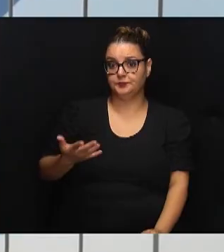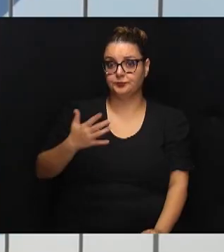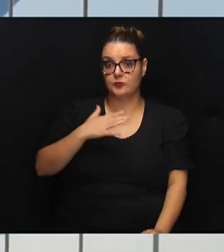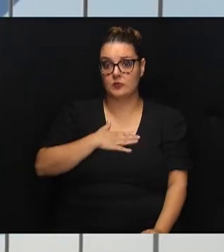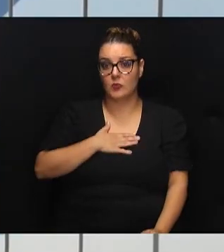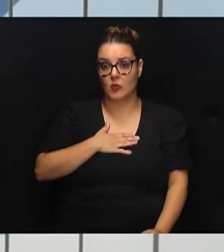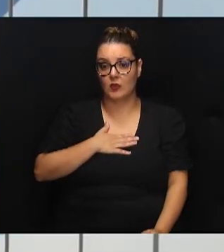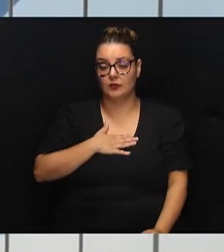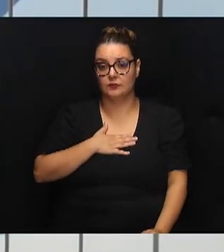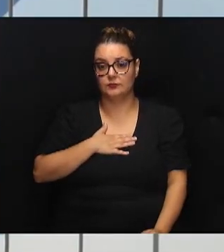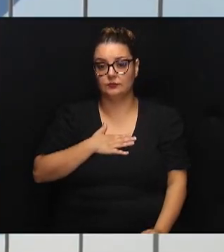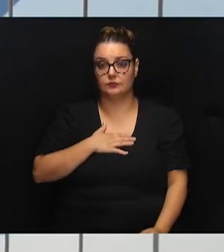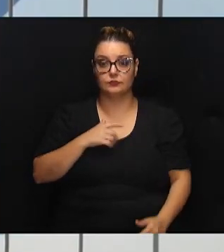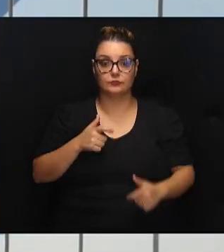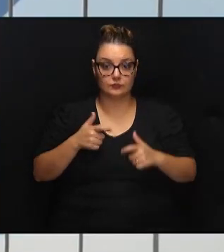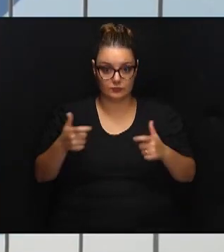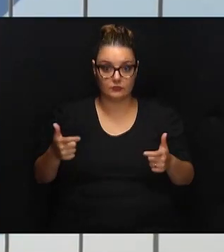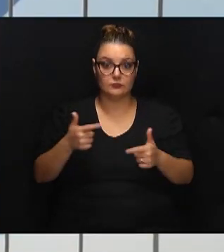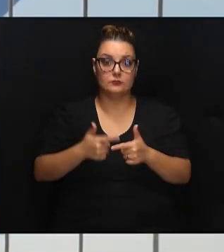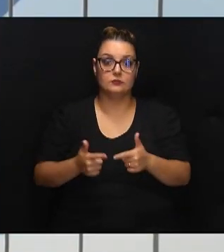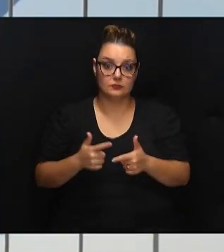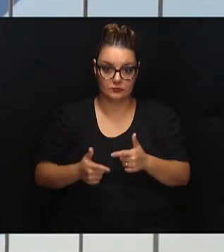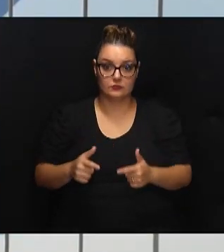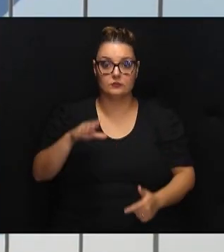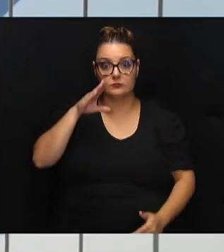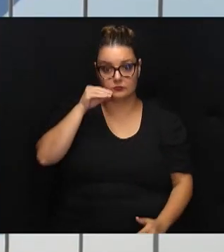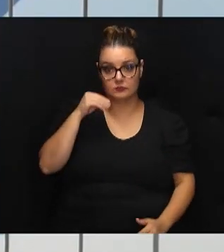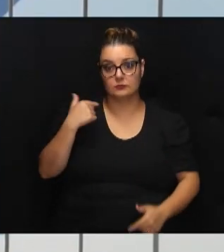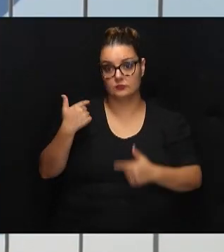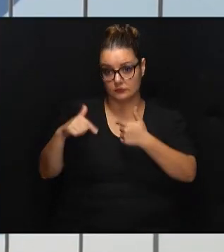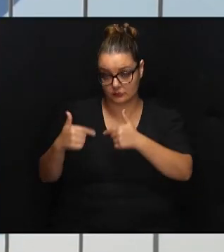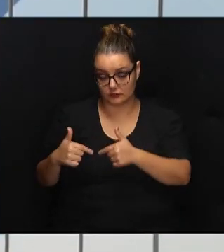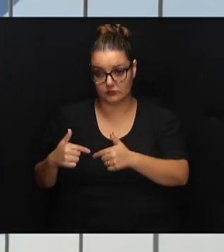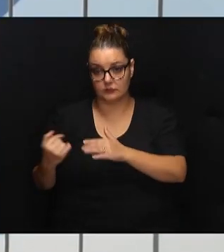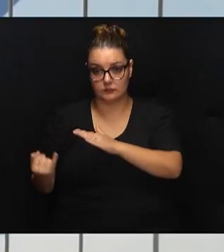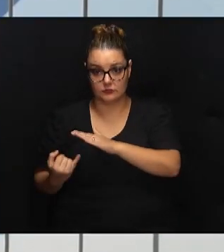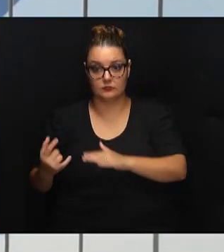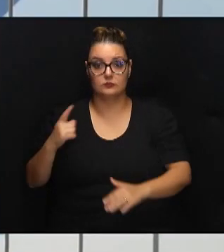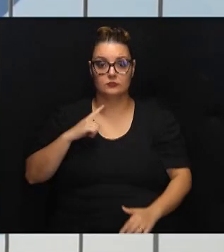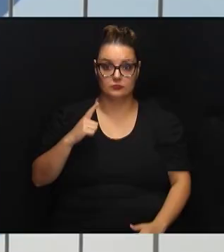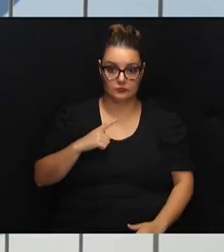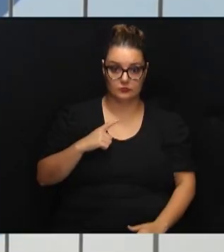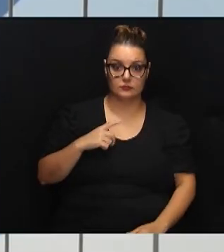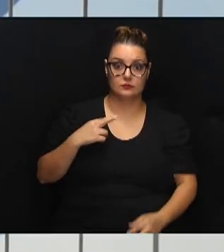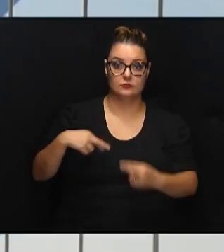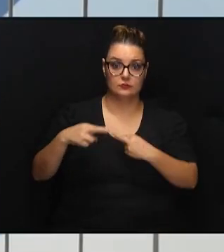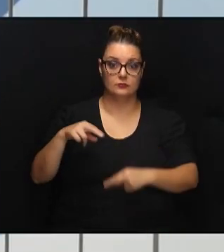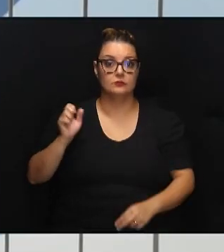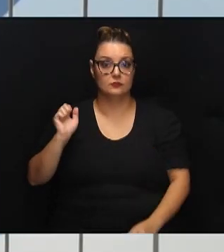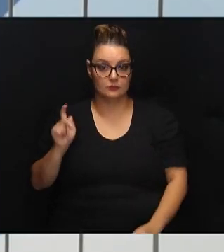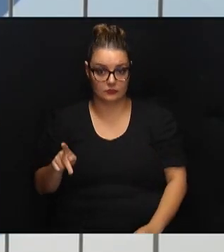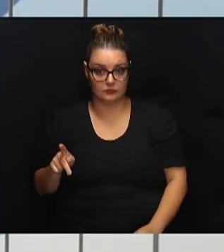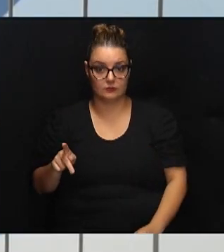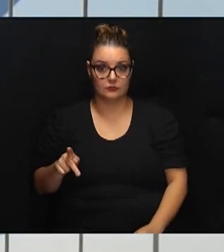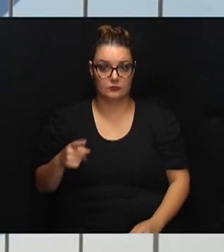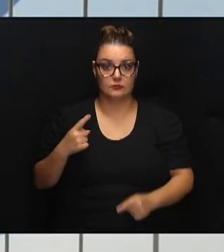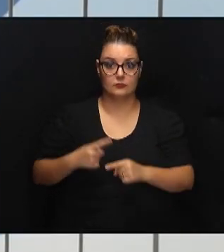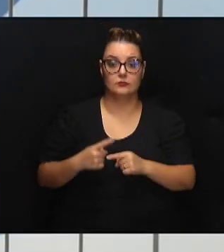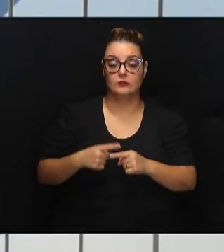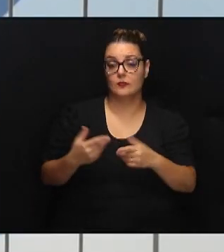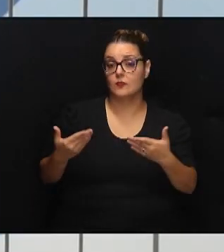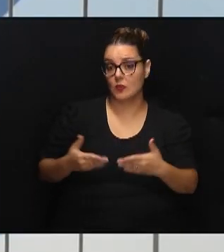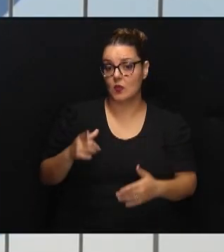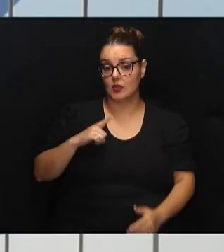o maior problema que o trabalhador informal tem é a questão da aposentadoria. Porque hoje a gente já tem